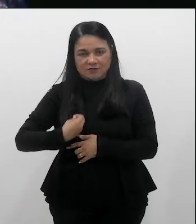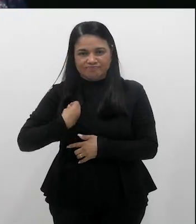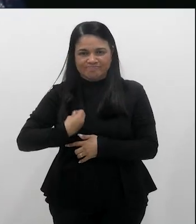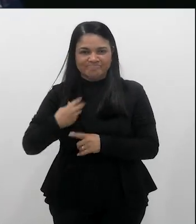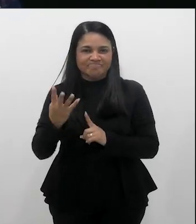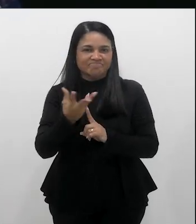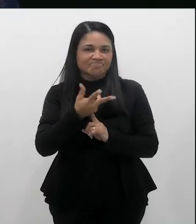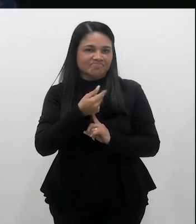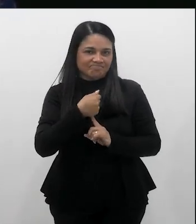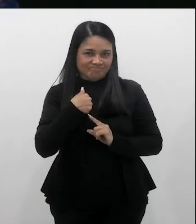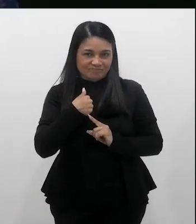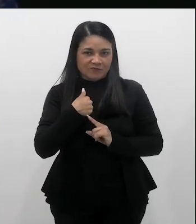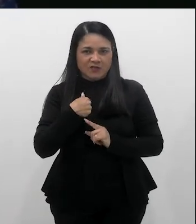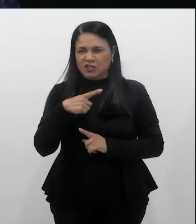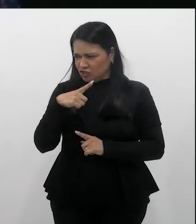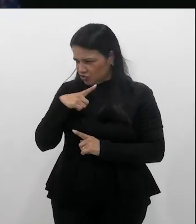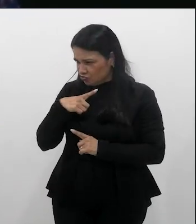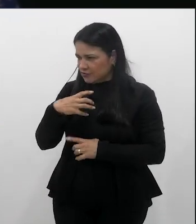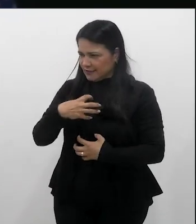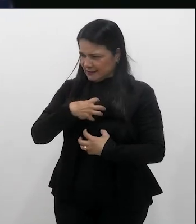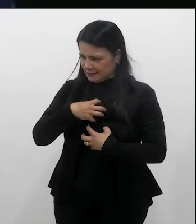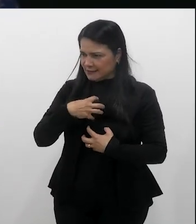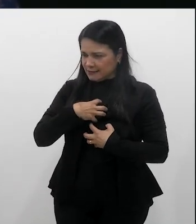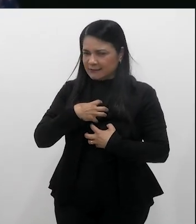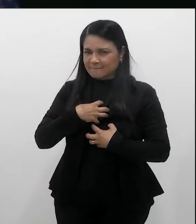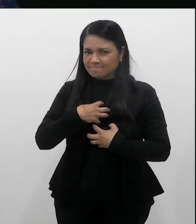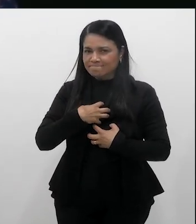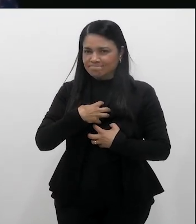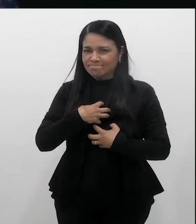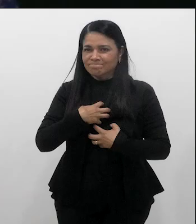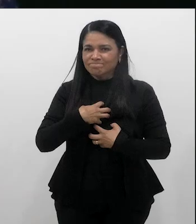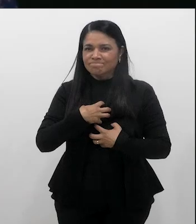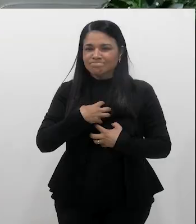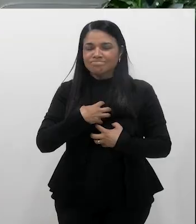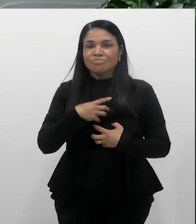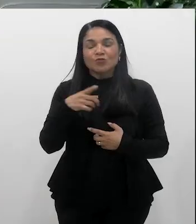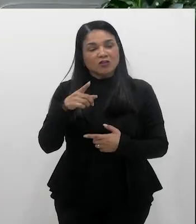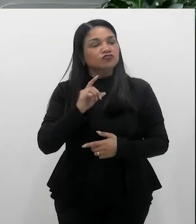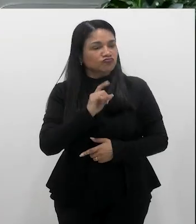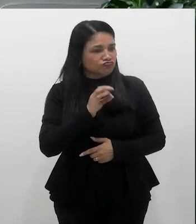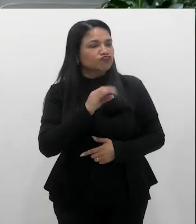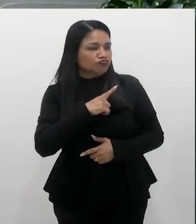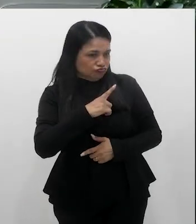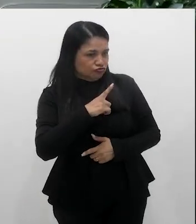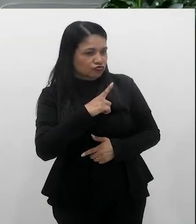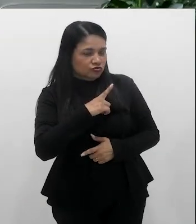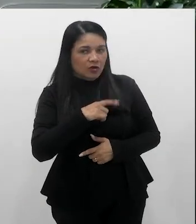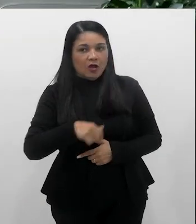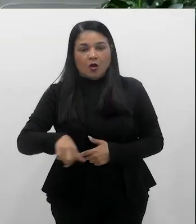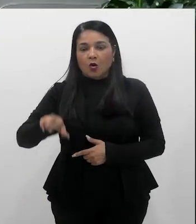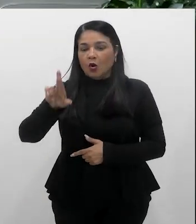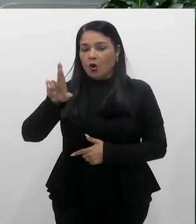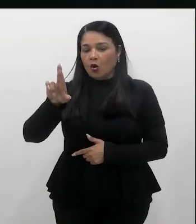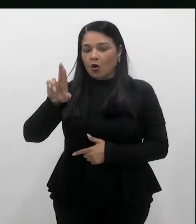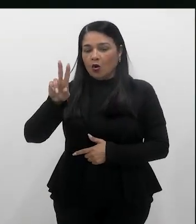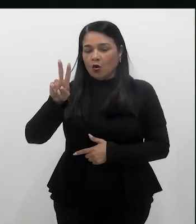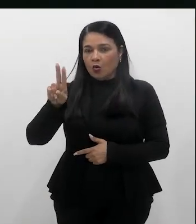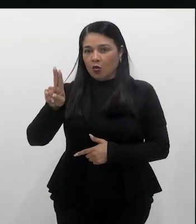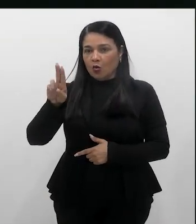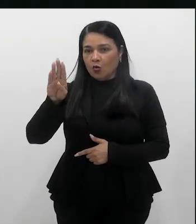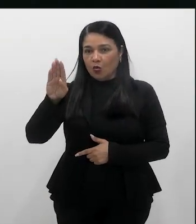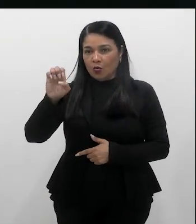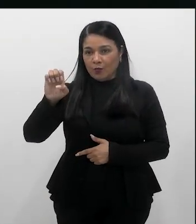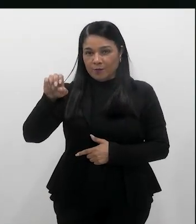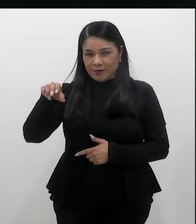que ele era um artista esquecido. Você acha que ele tinha esse ressentimento, realmente? Tinha. Por quê? Inclusive, o Rubem